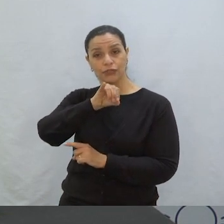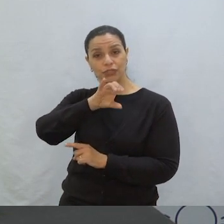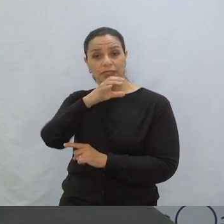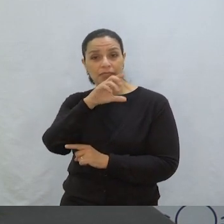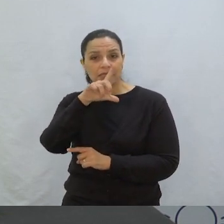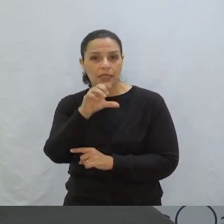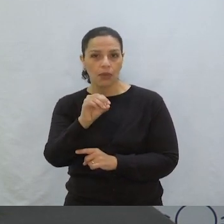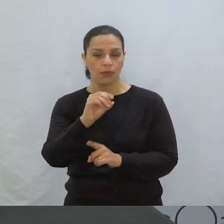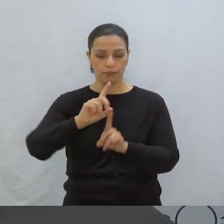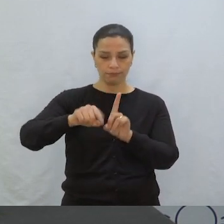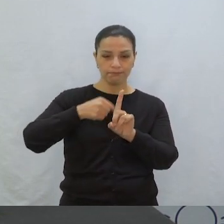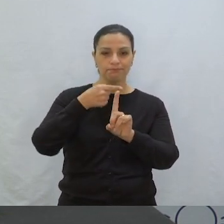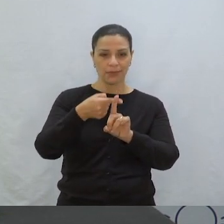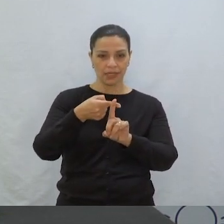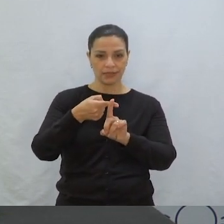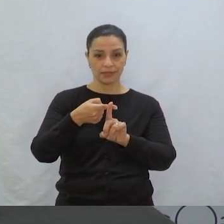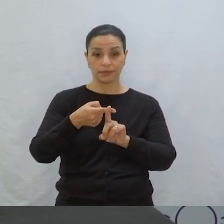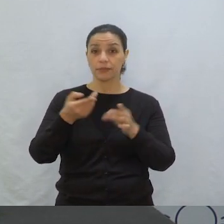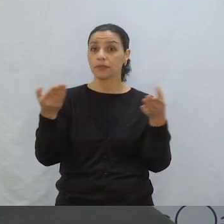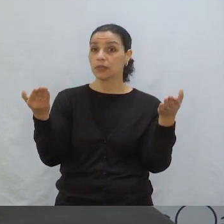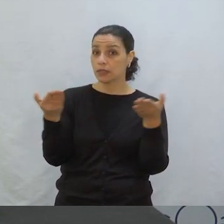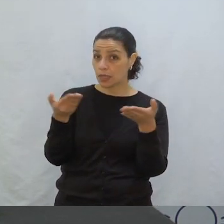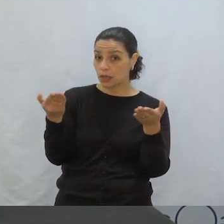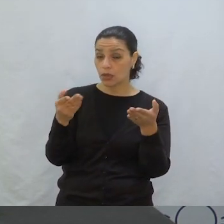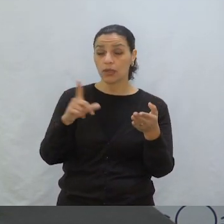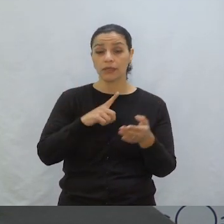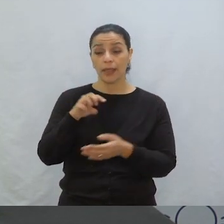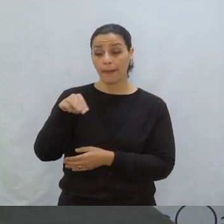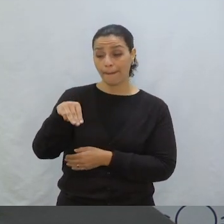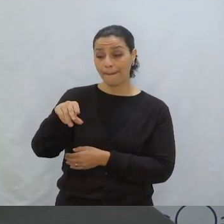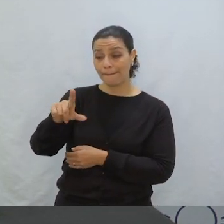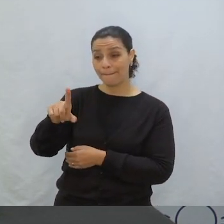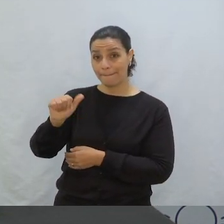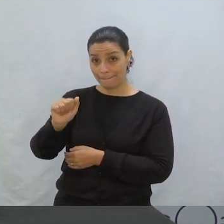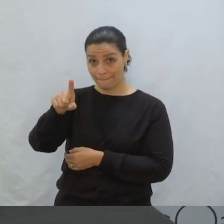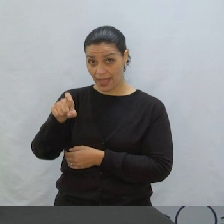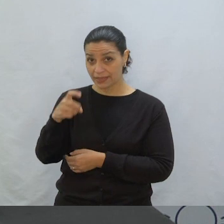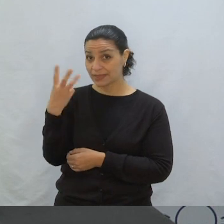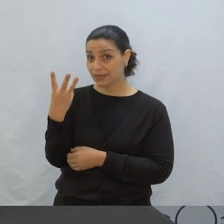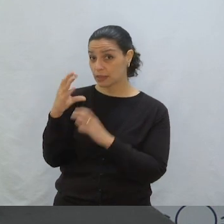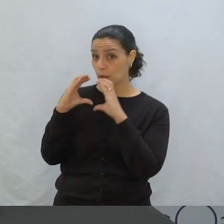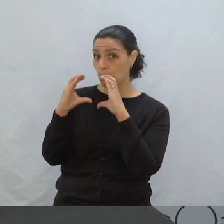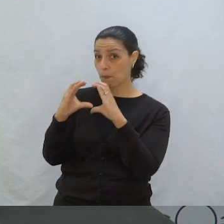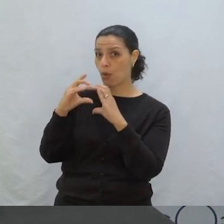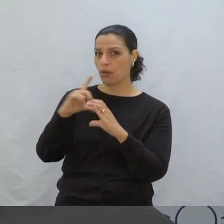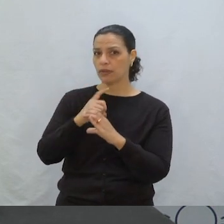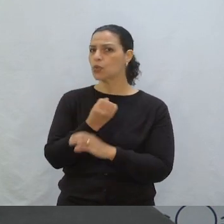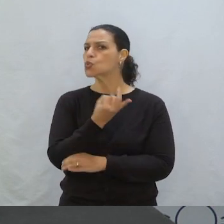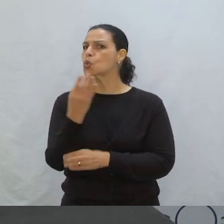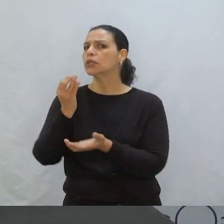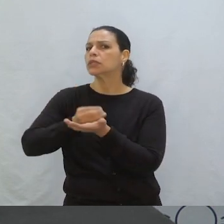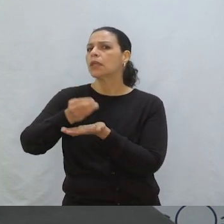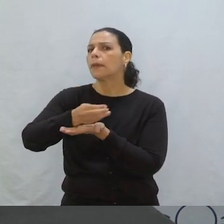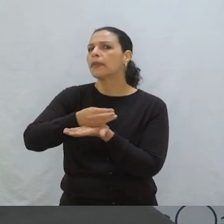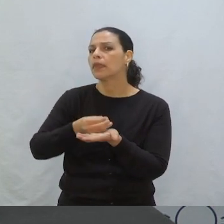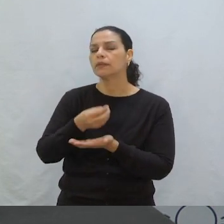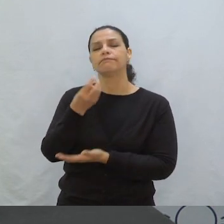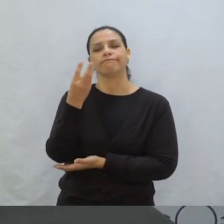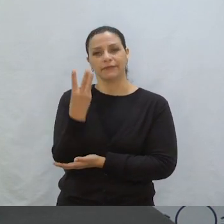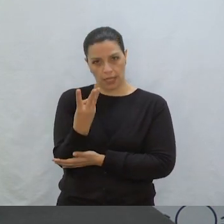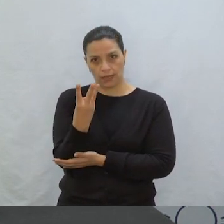adição. Então, o nosso sinal de mais. E agora, o Max, que é 3 bolas. Então, nós vamos separar quantas